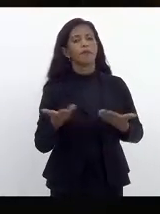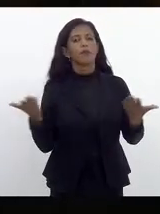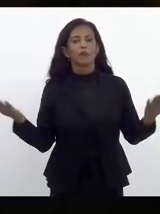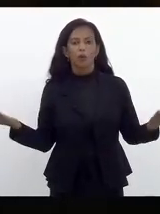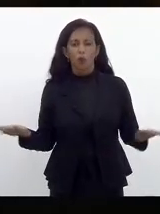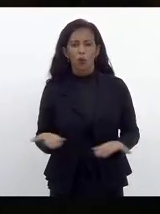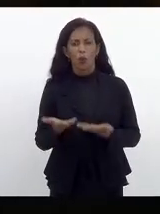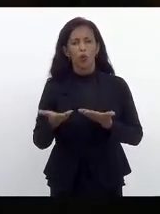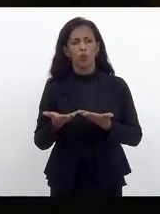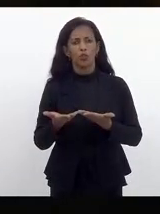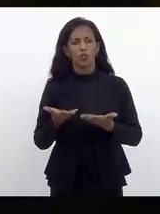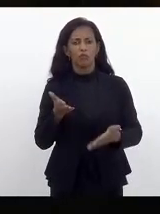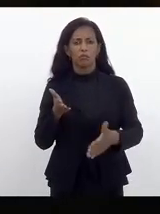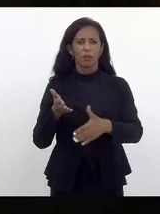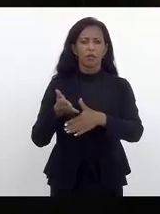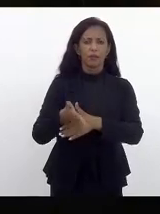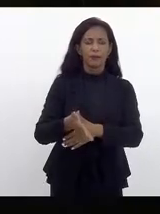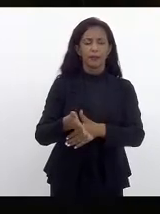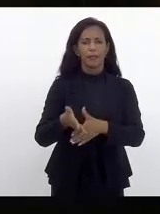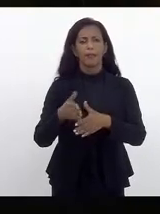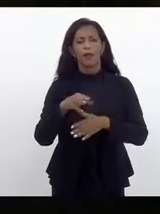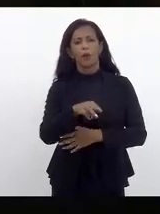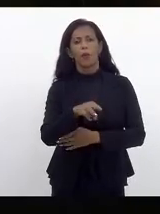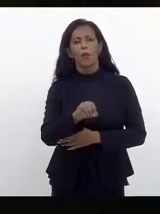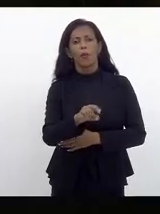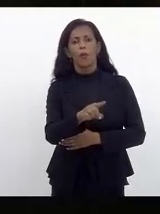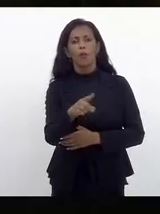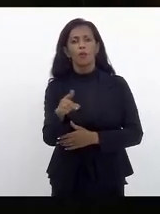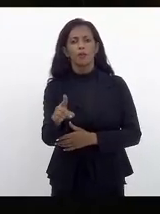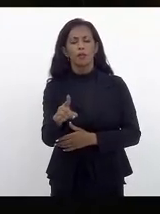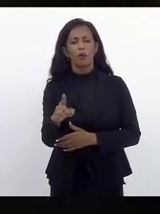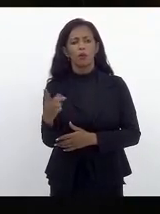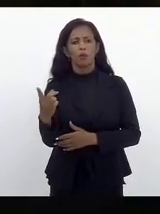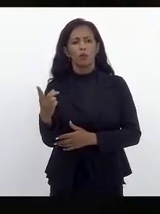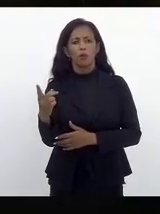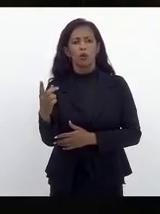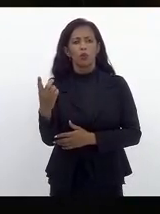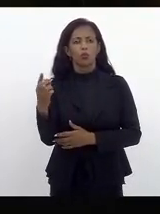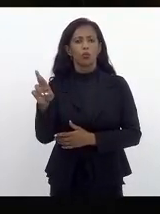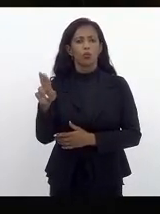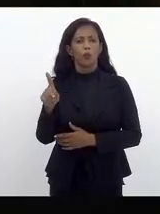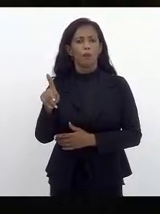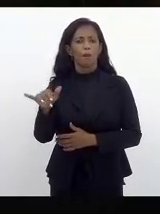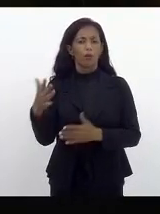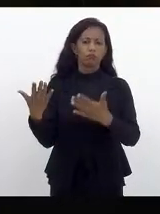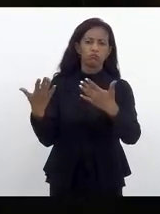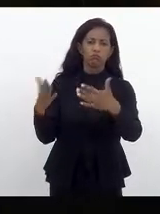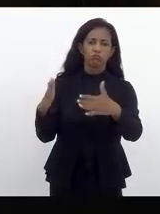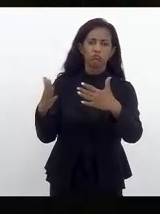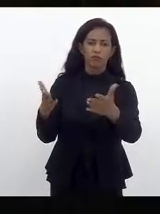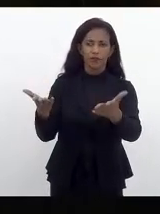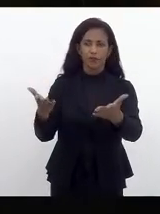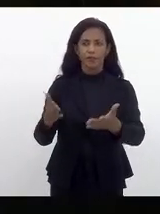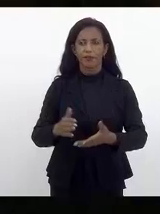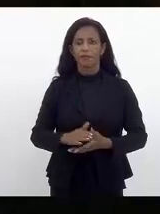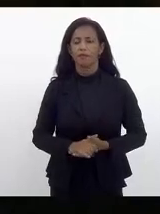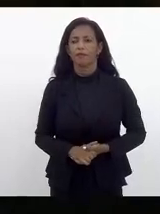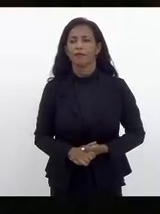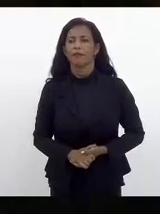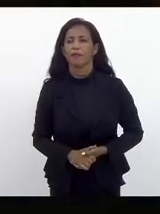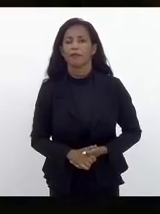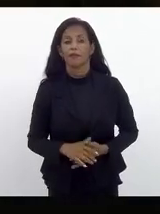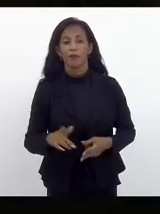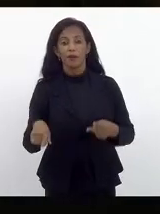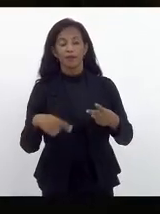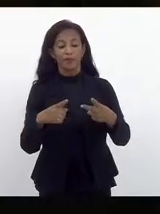ofertando essa moção ao doutor Paulo Rangel e parabéns pela sua atuação.